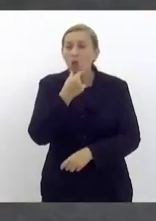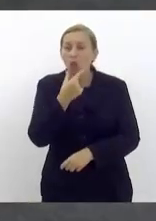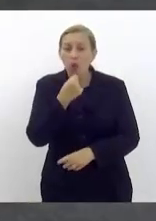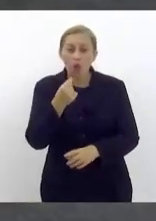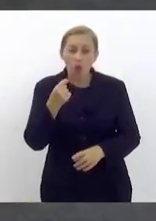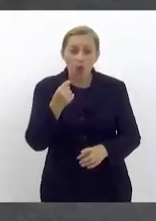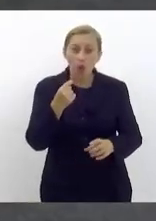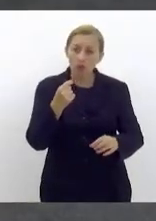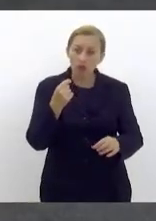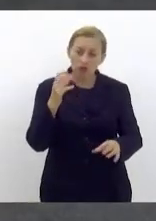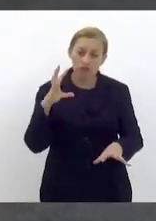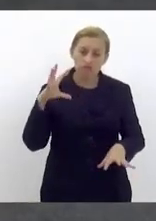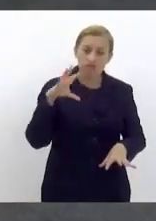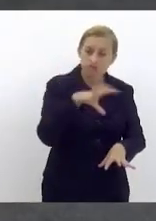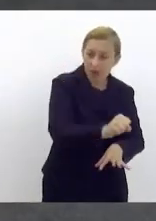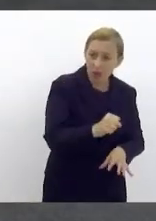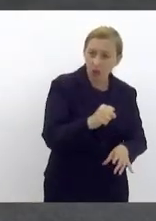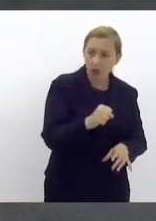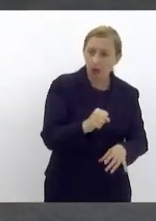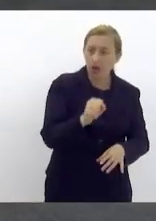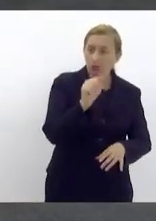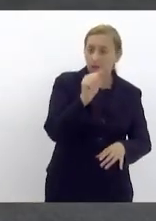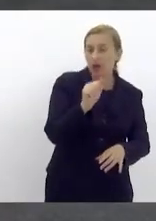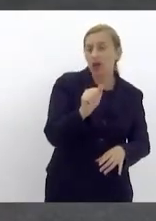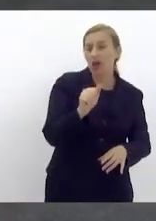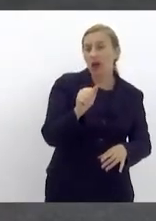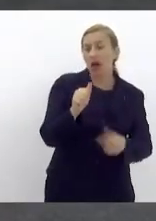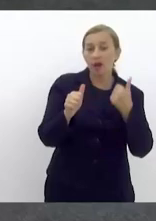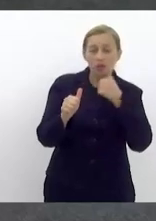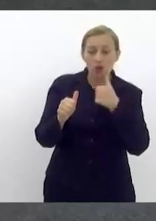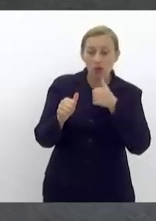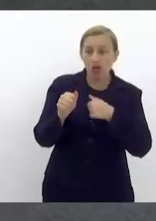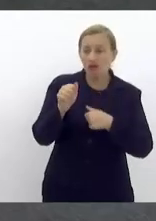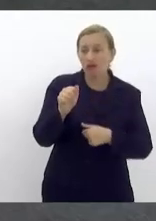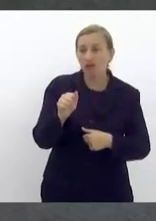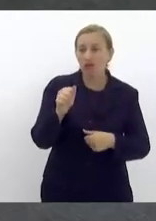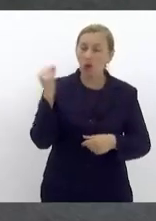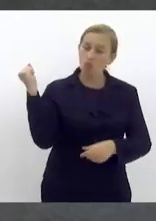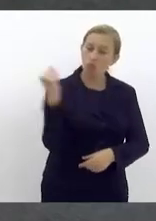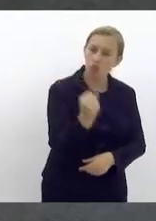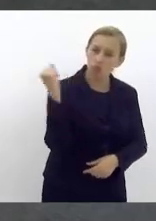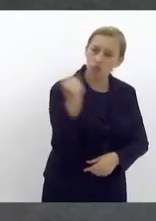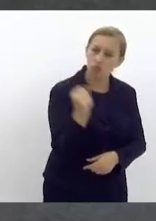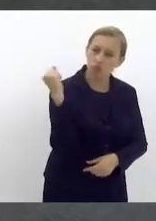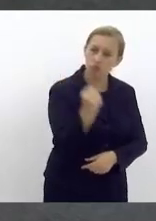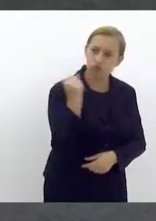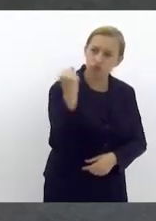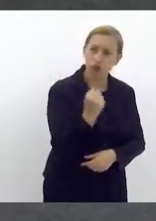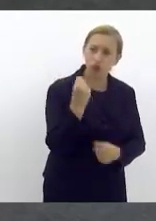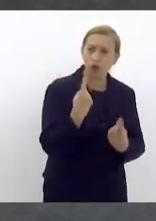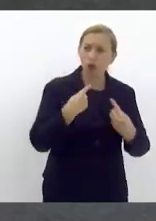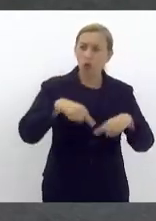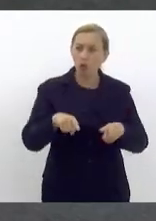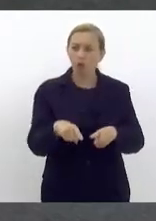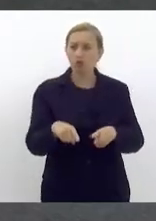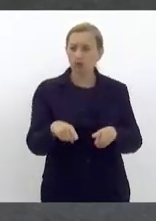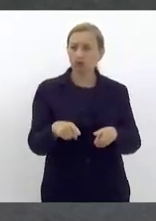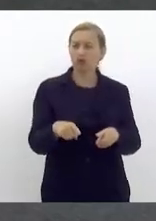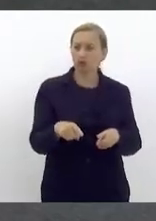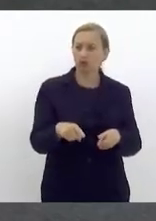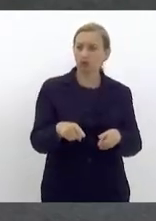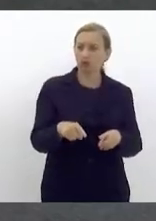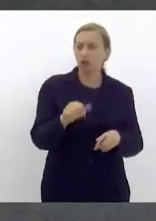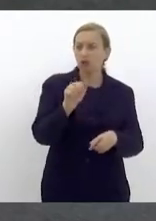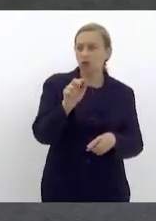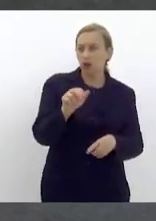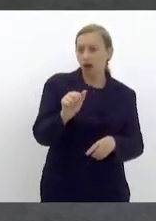pegou um transporte de aplicativo e ele desferiu golpes contra esse trabalhador do transporte de